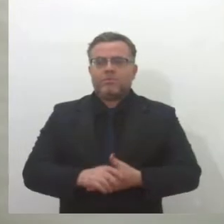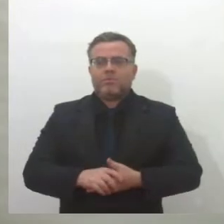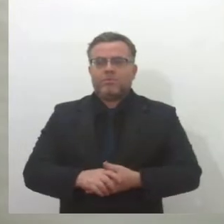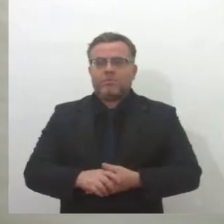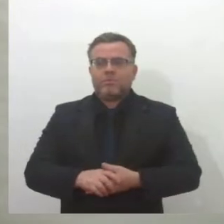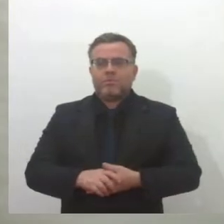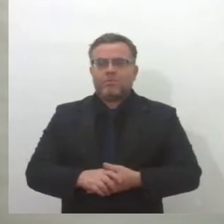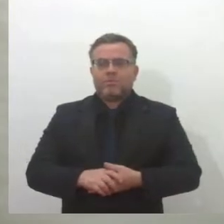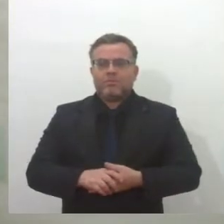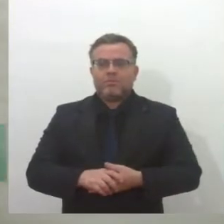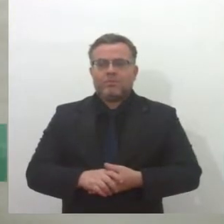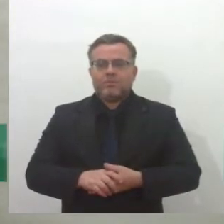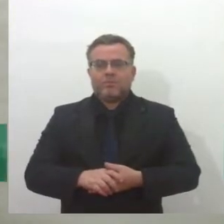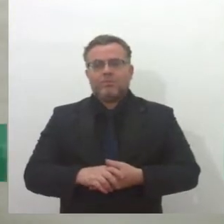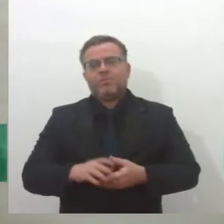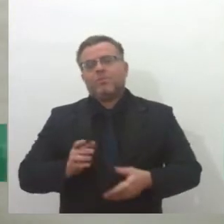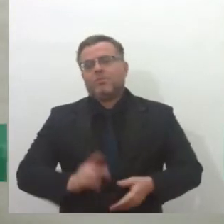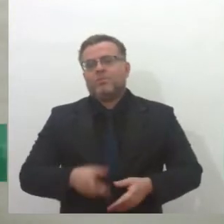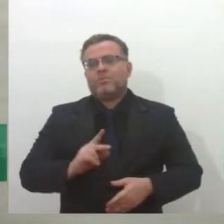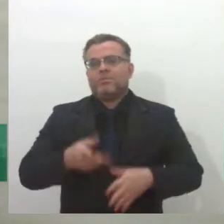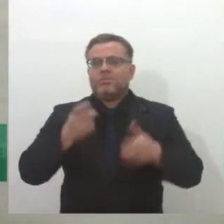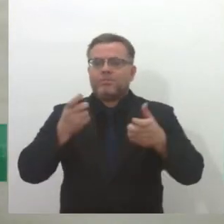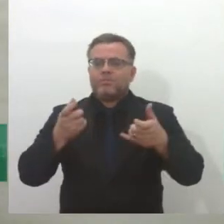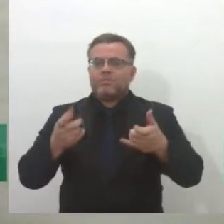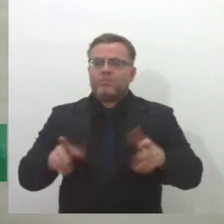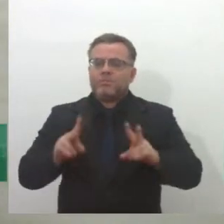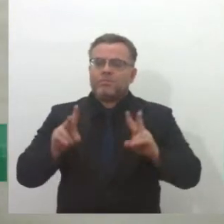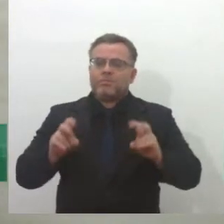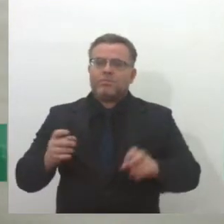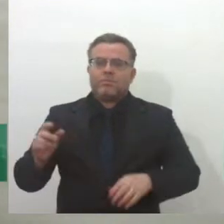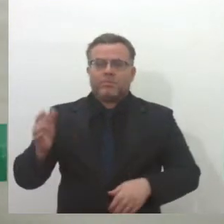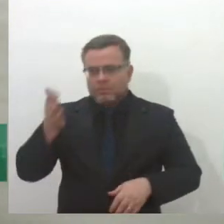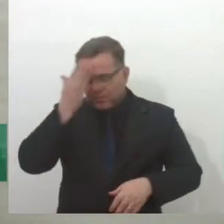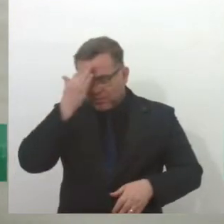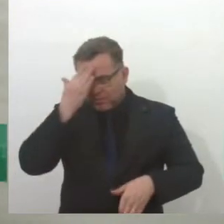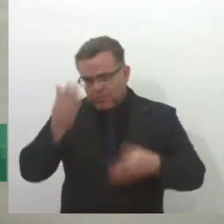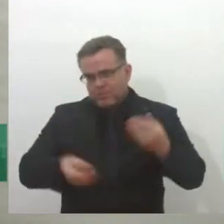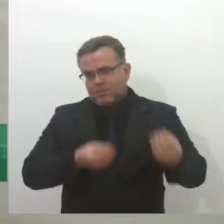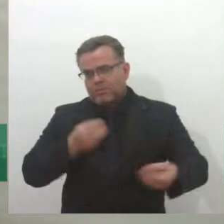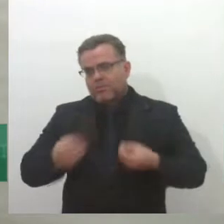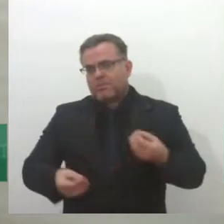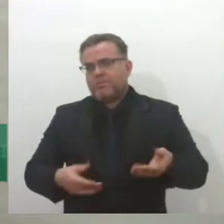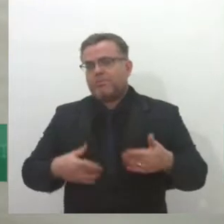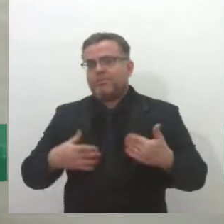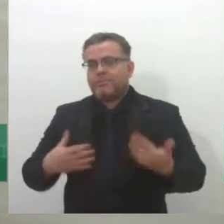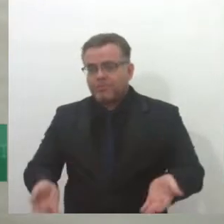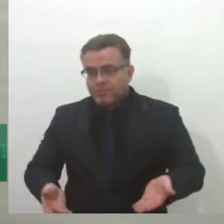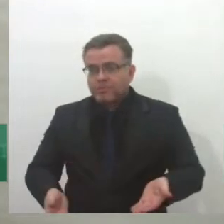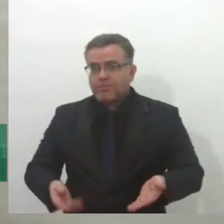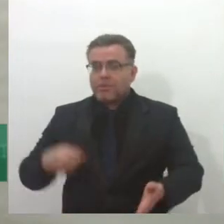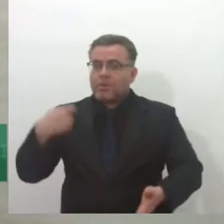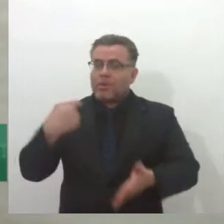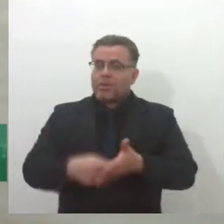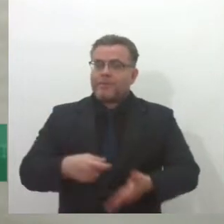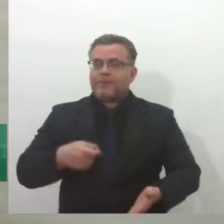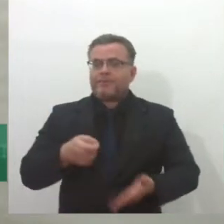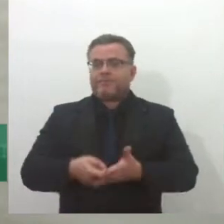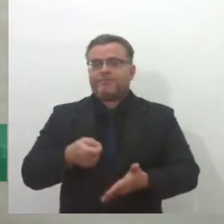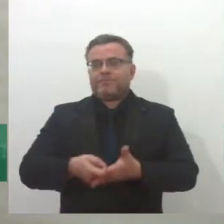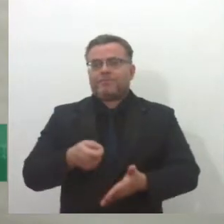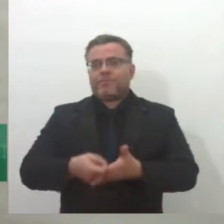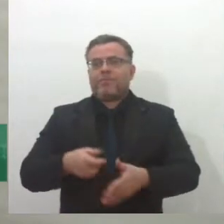E para continuar falando do tema, entender a cobrança indevida e o PL 1280,